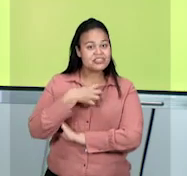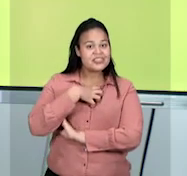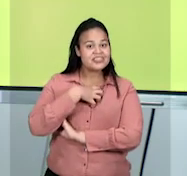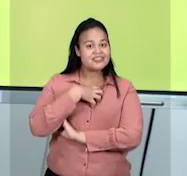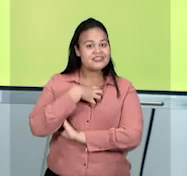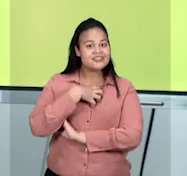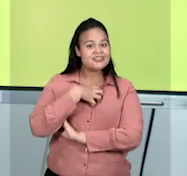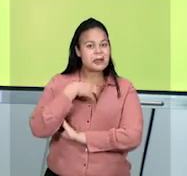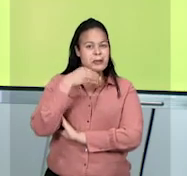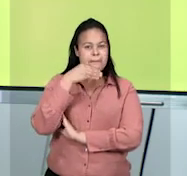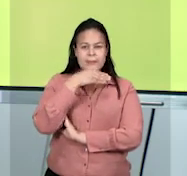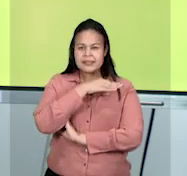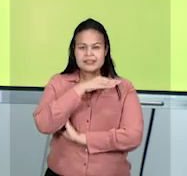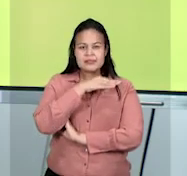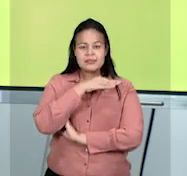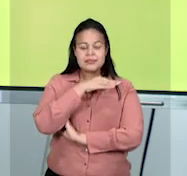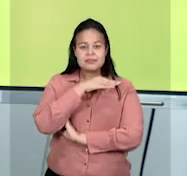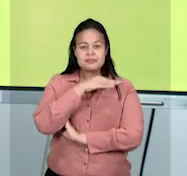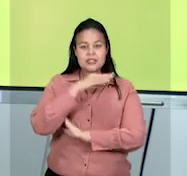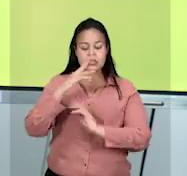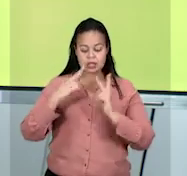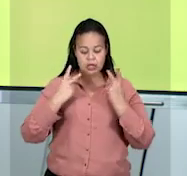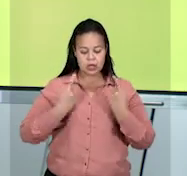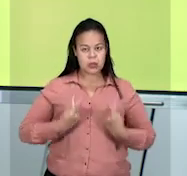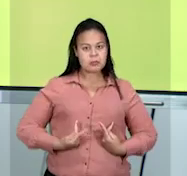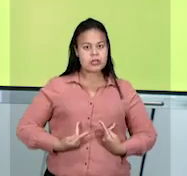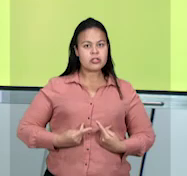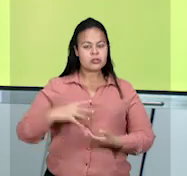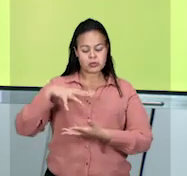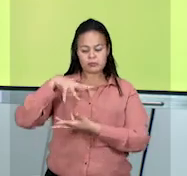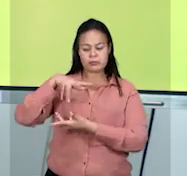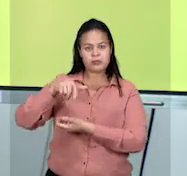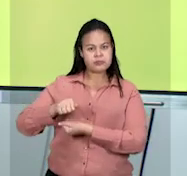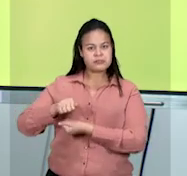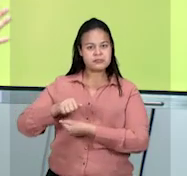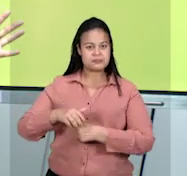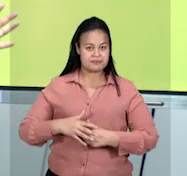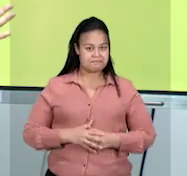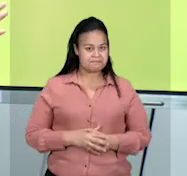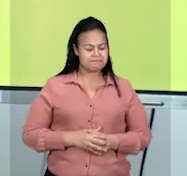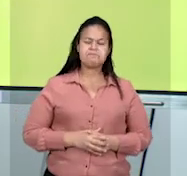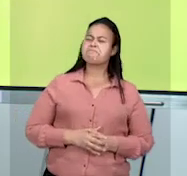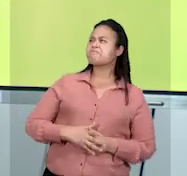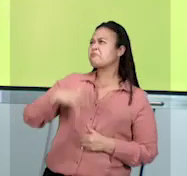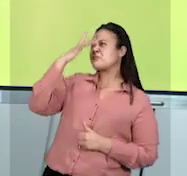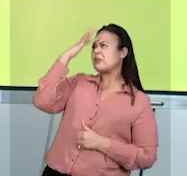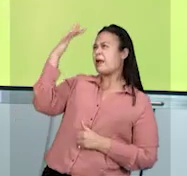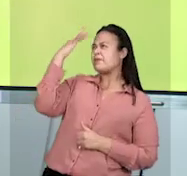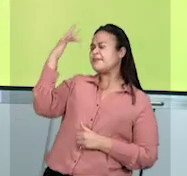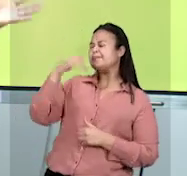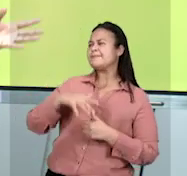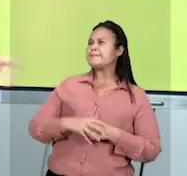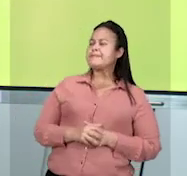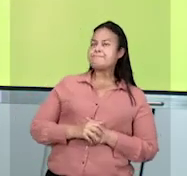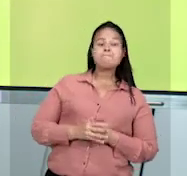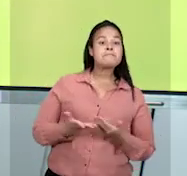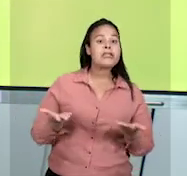de perceber o homem no mundo. Então, vamos imaginar, né? Nós